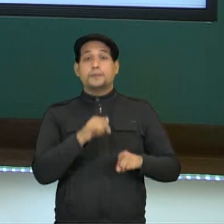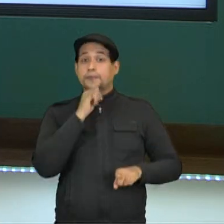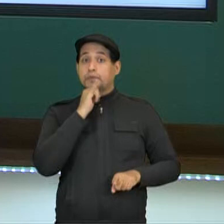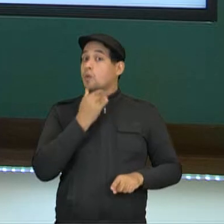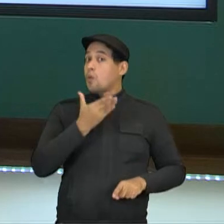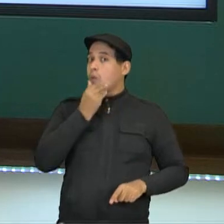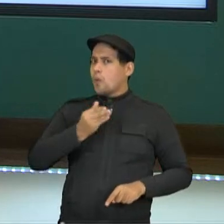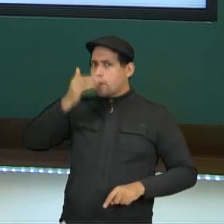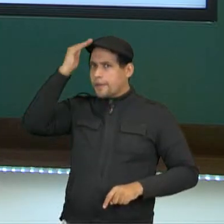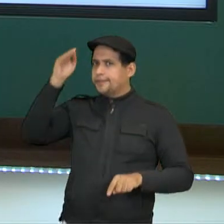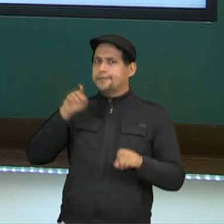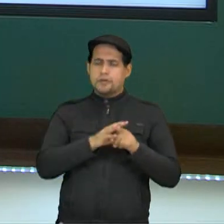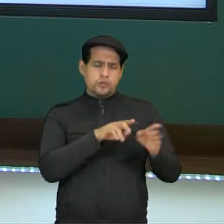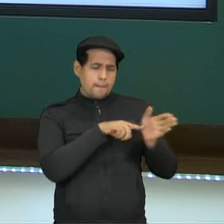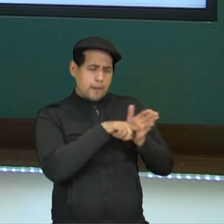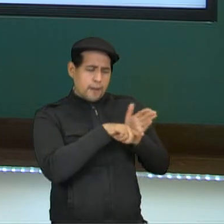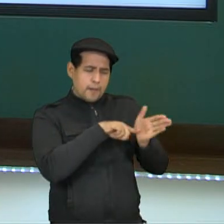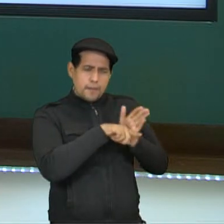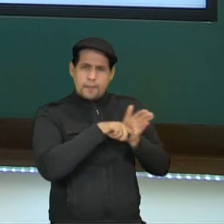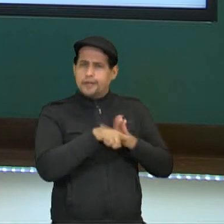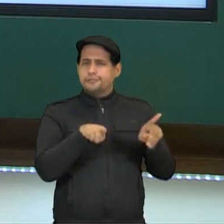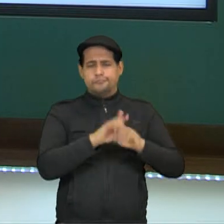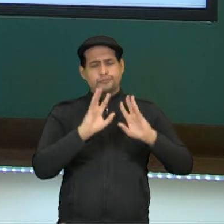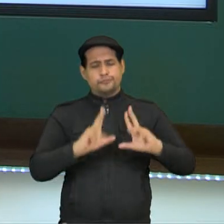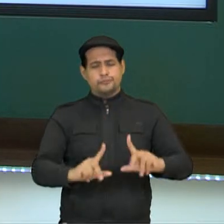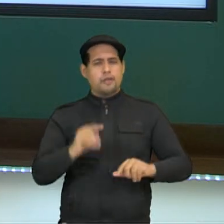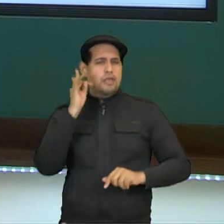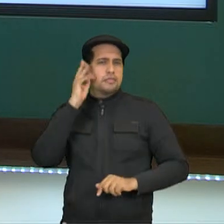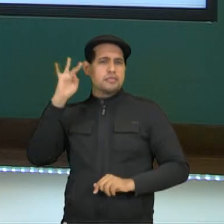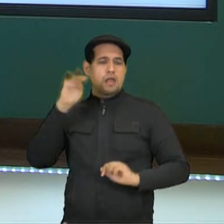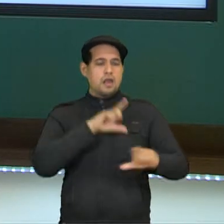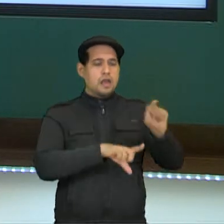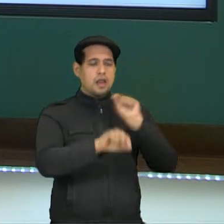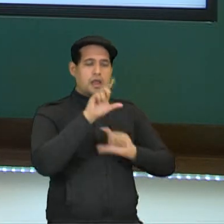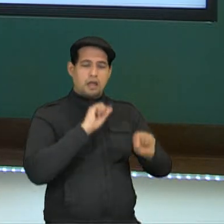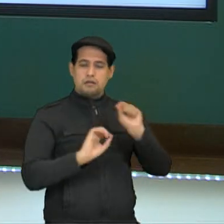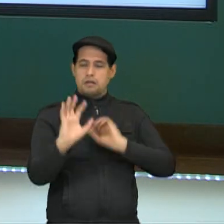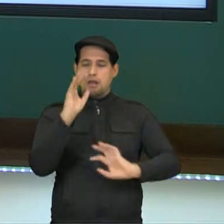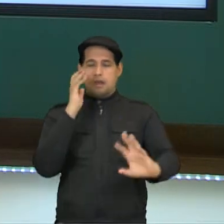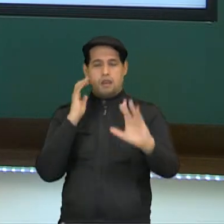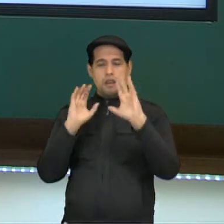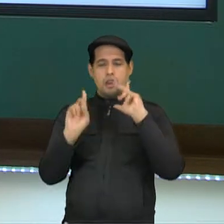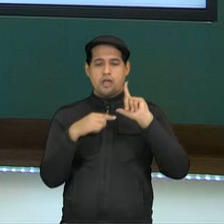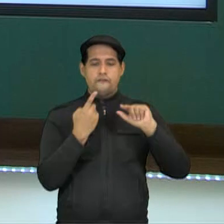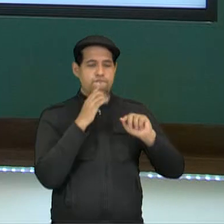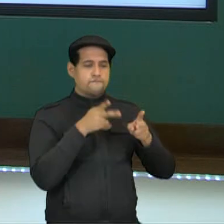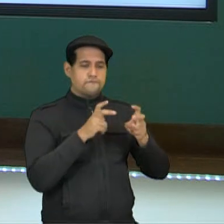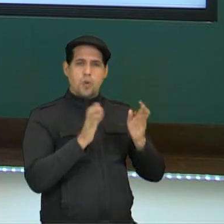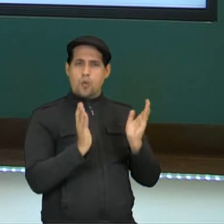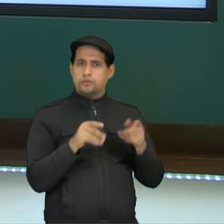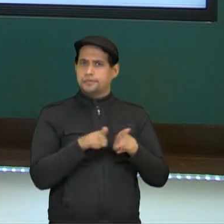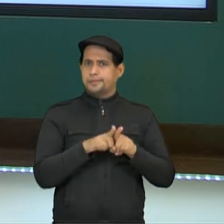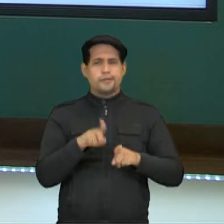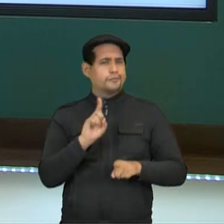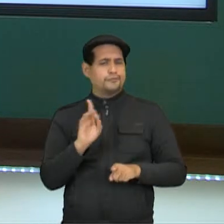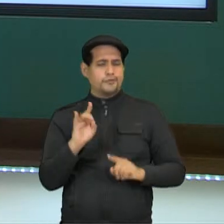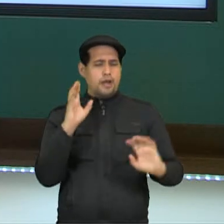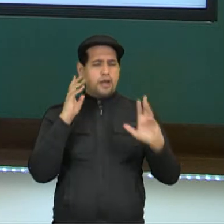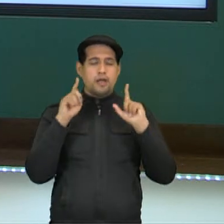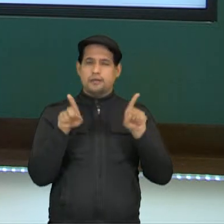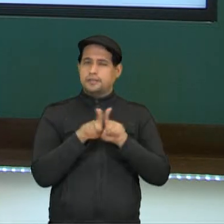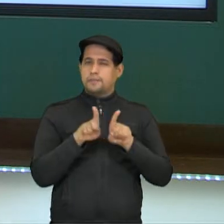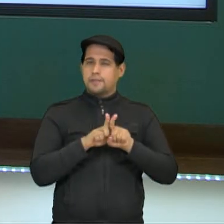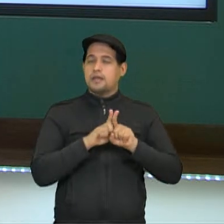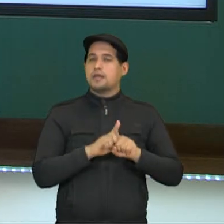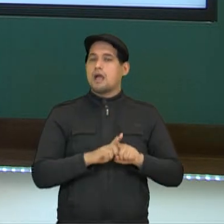Darwin, que era o pesquisador que descreveu toda essa teoria da seleção natural, que a gente vê até hoje, não só a natural, mas também